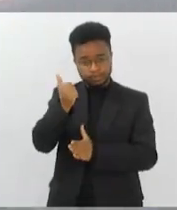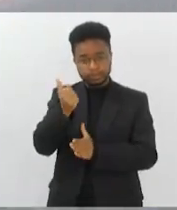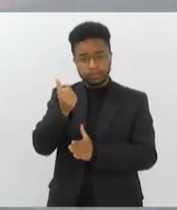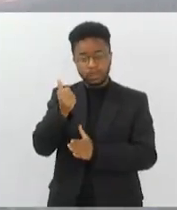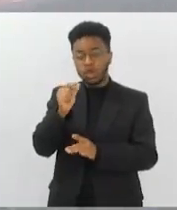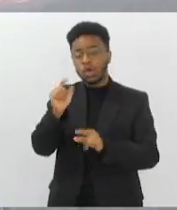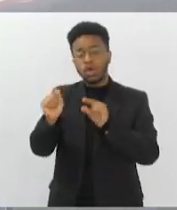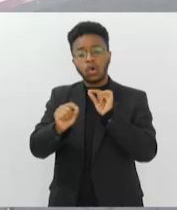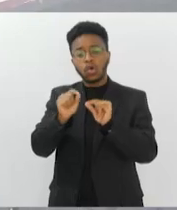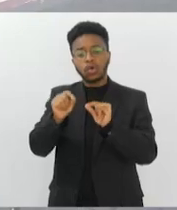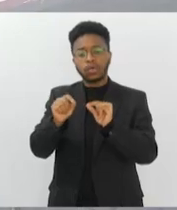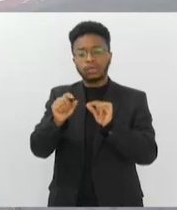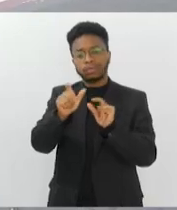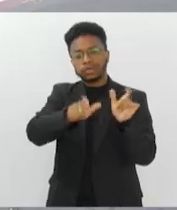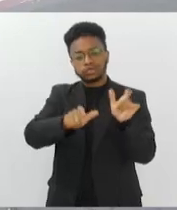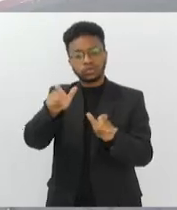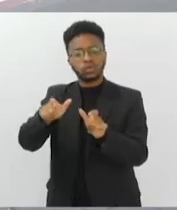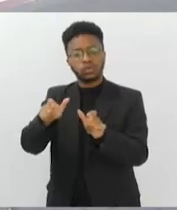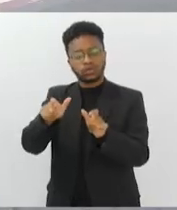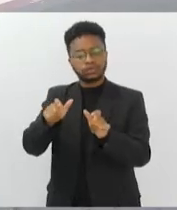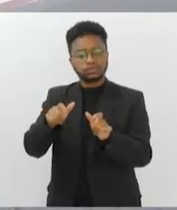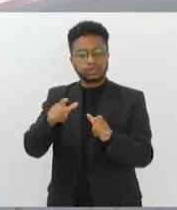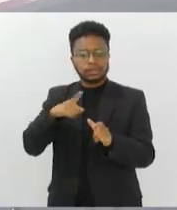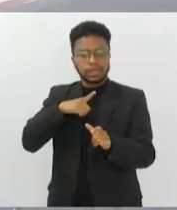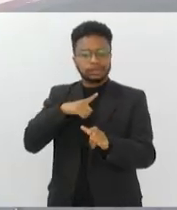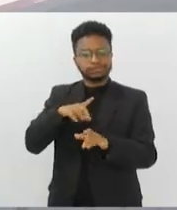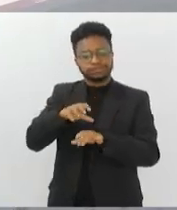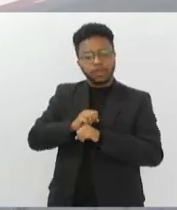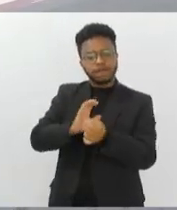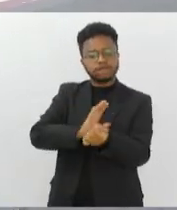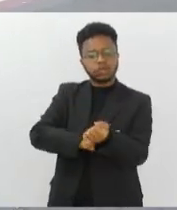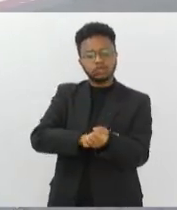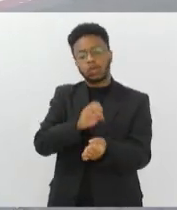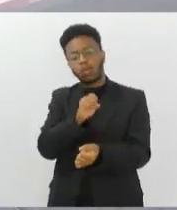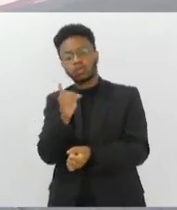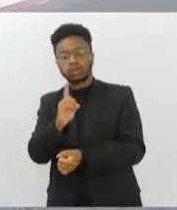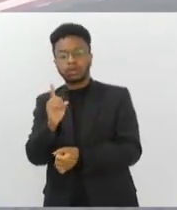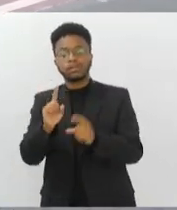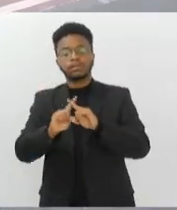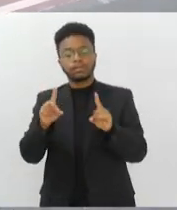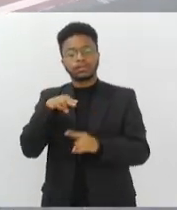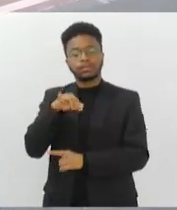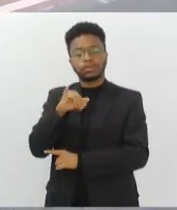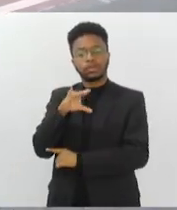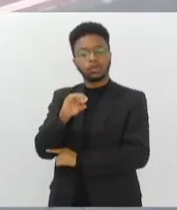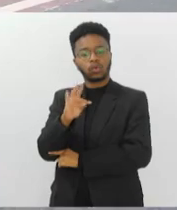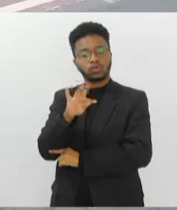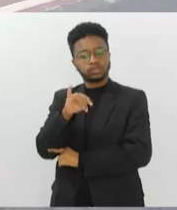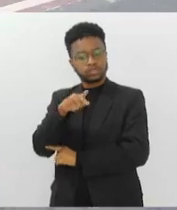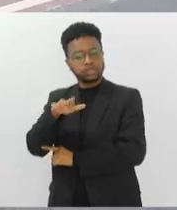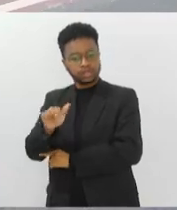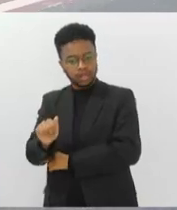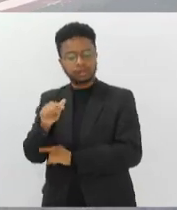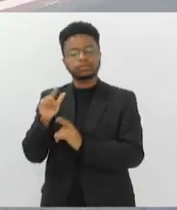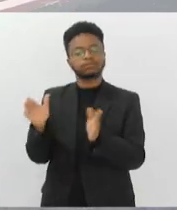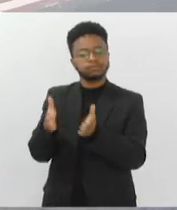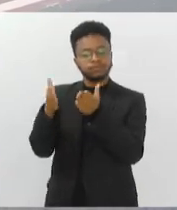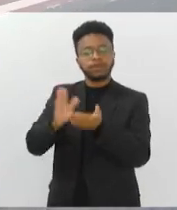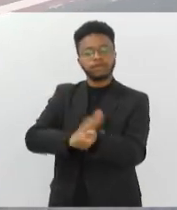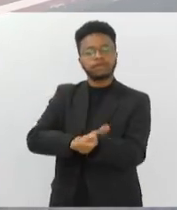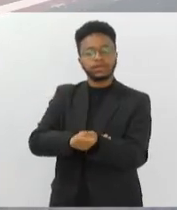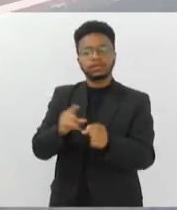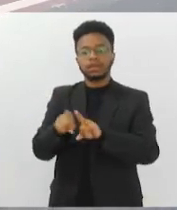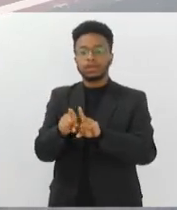quais serão as que terão mais tendência a vício ou não. O fato que a nicotina causa muito vício, assim como o monóxido de carbono. Mas existem muitas